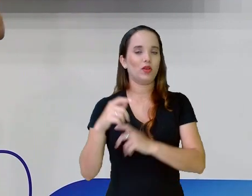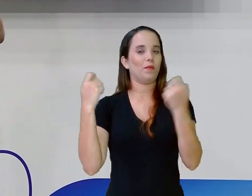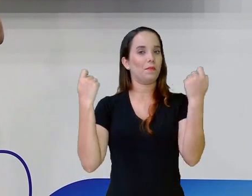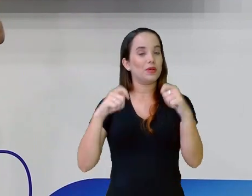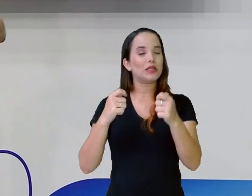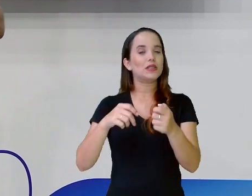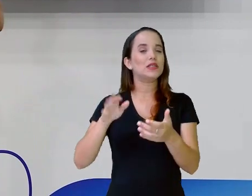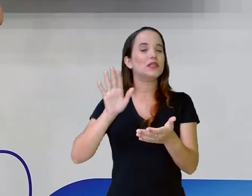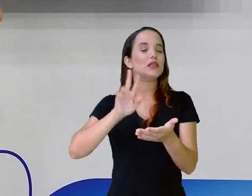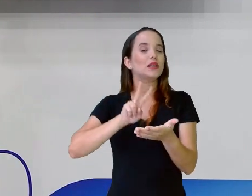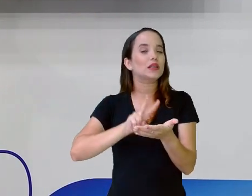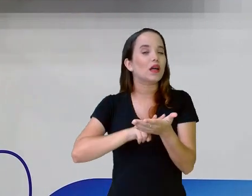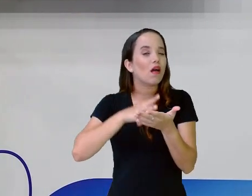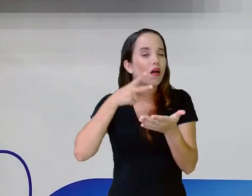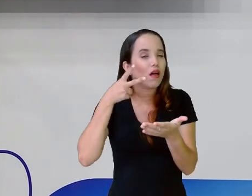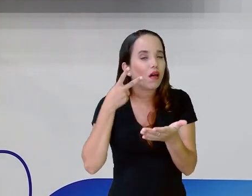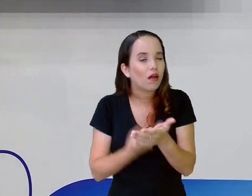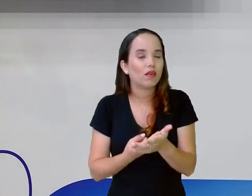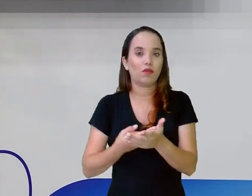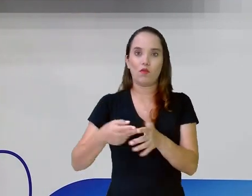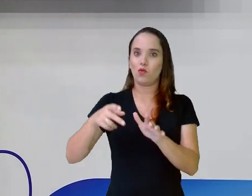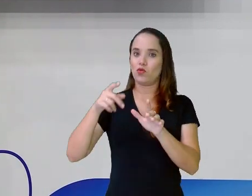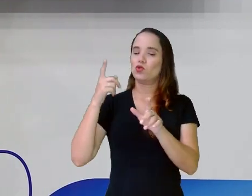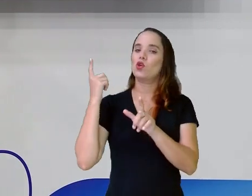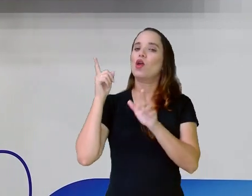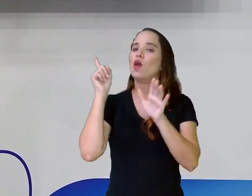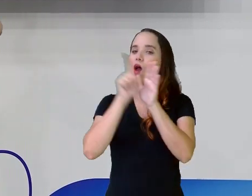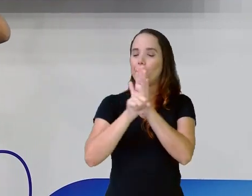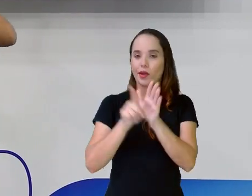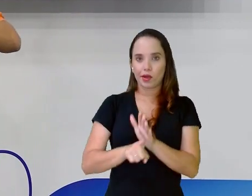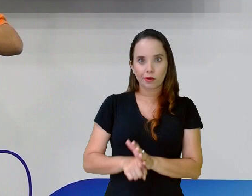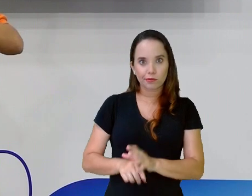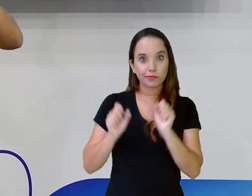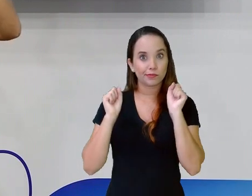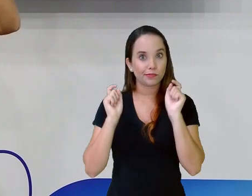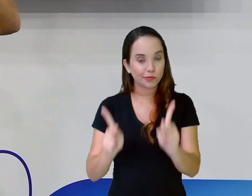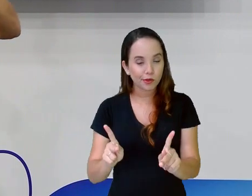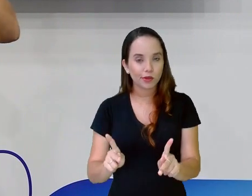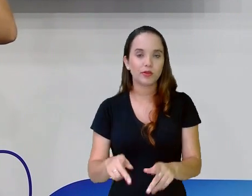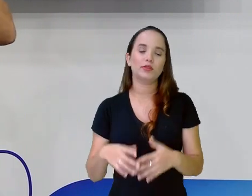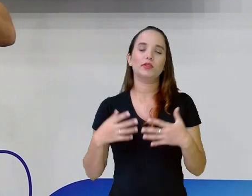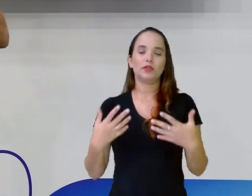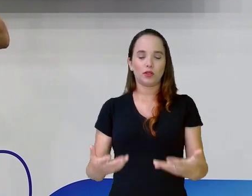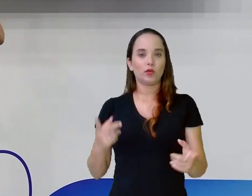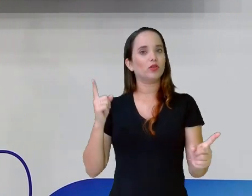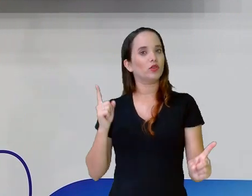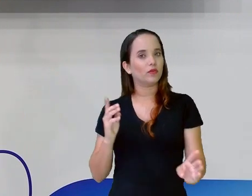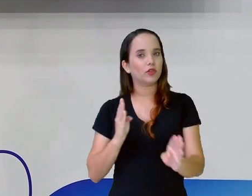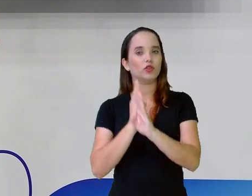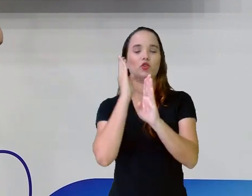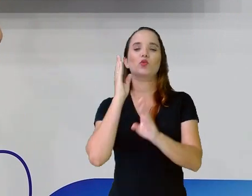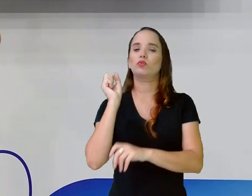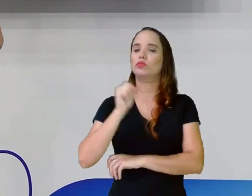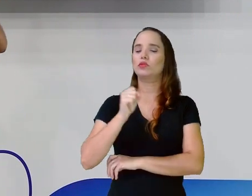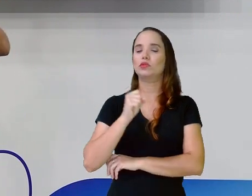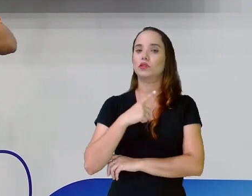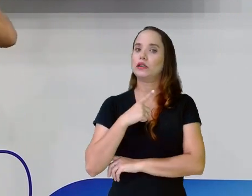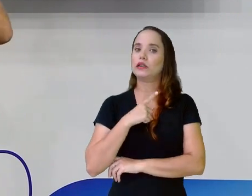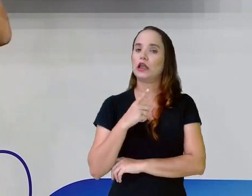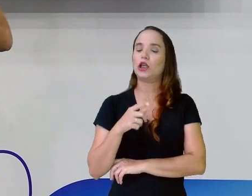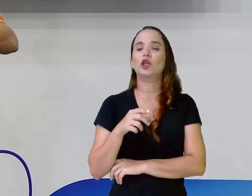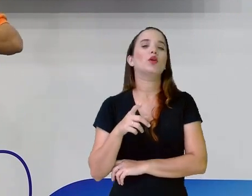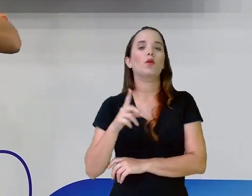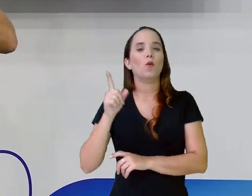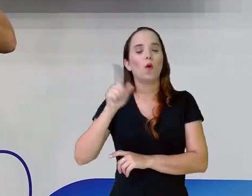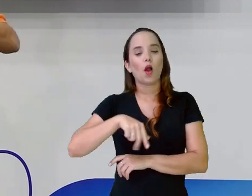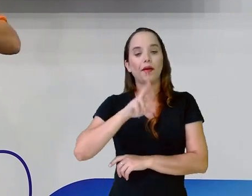interpretar o problema e a gente vai descobrir que sim, que a gente vai utilizar uma subtração para resolver, para encontrar